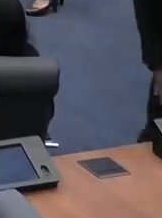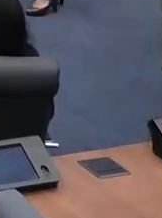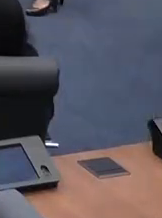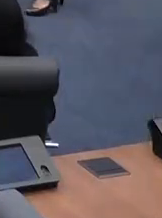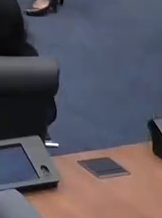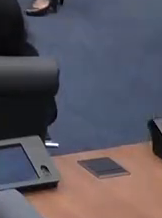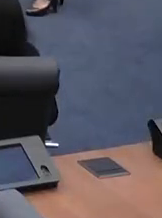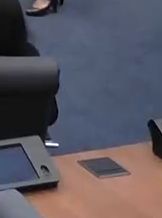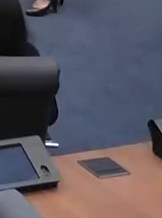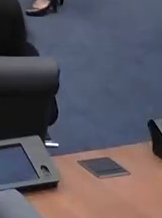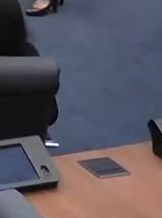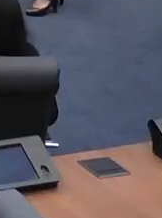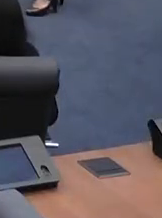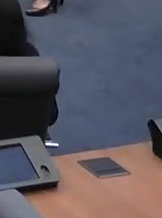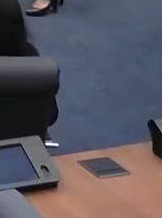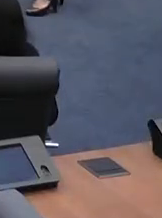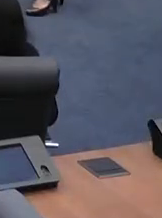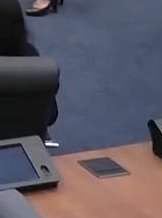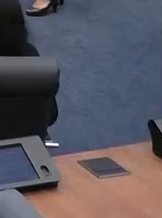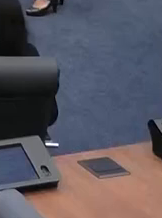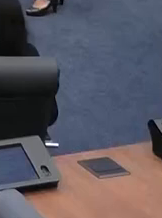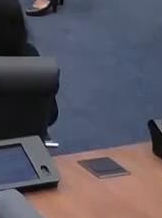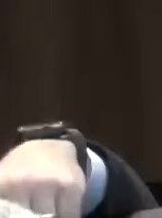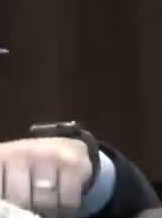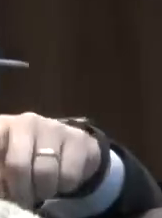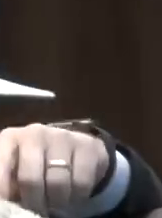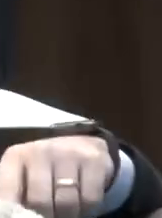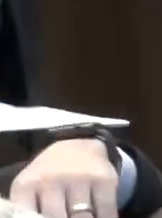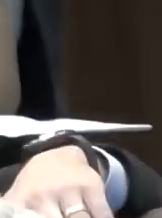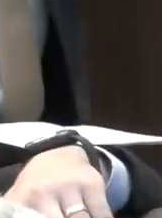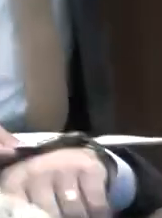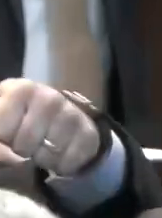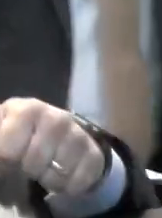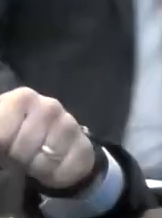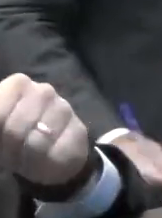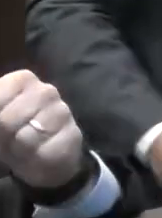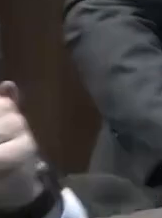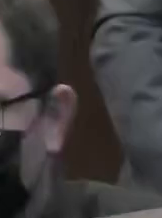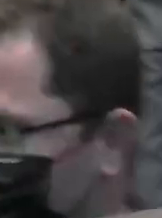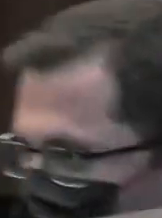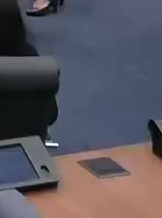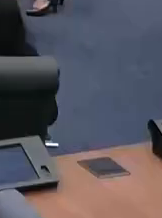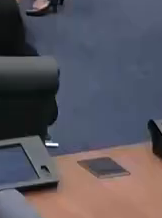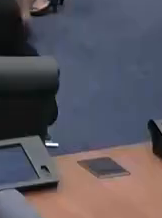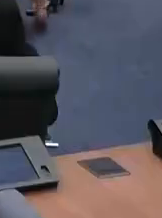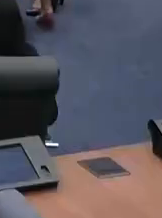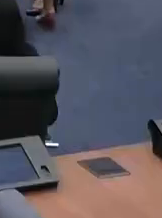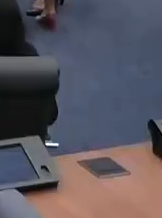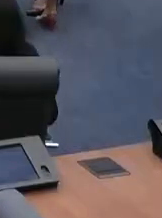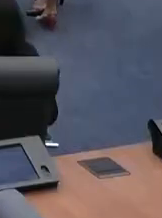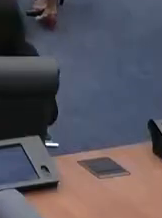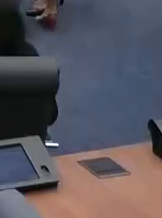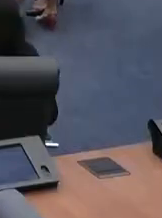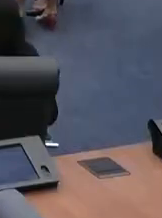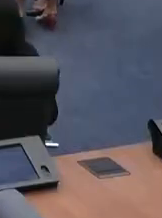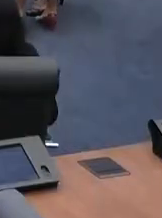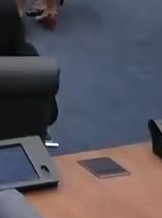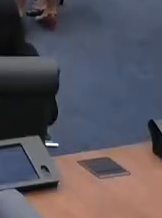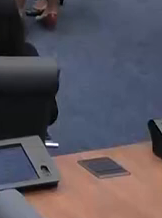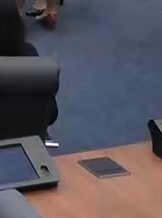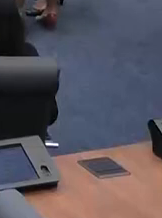eu volto com a ccj a comissão transporte acompanha o voto da ccj obrigado pela comissão de educação